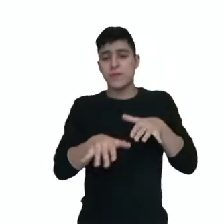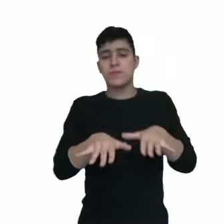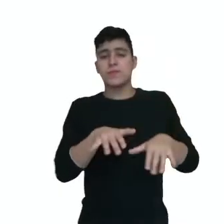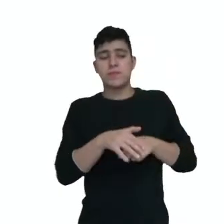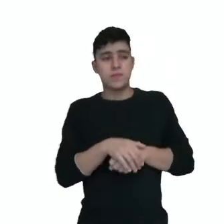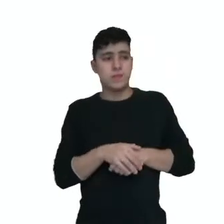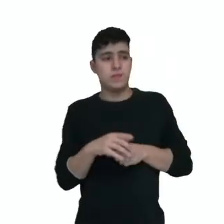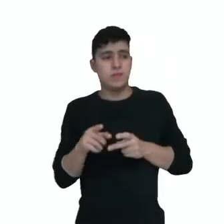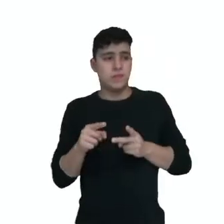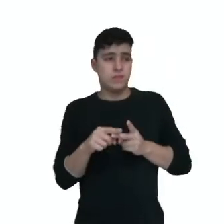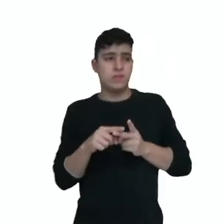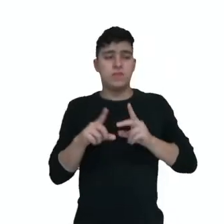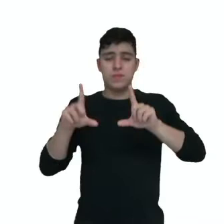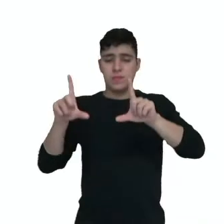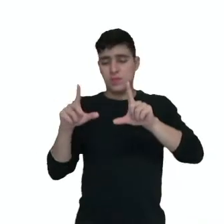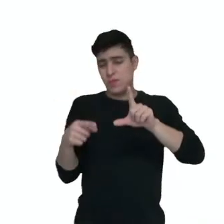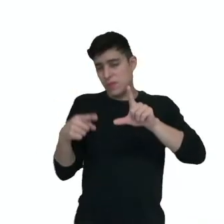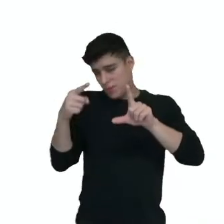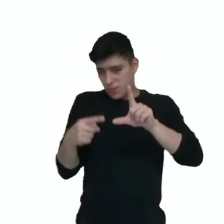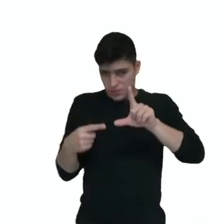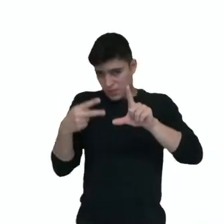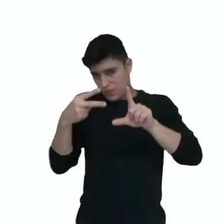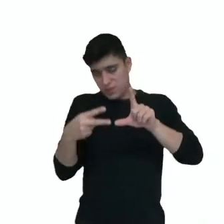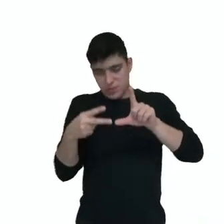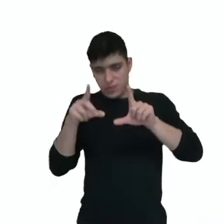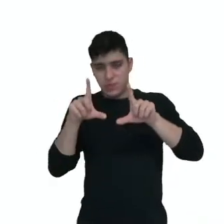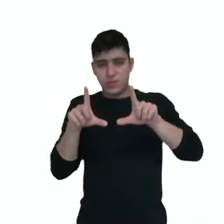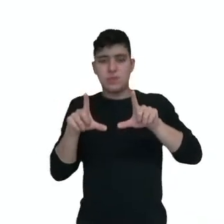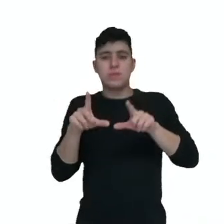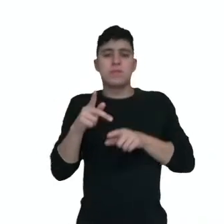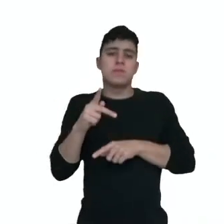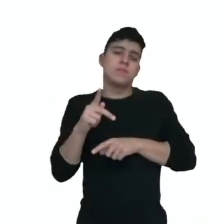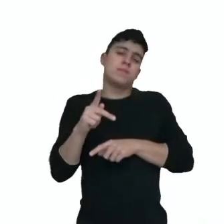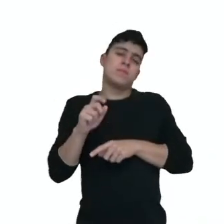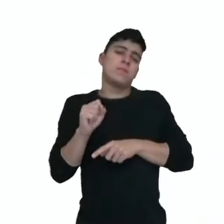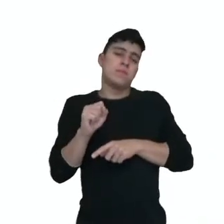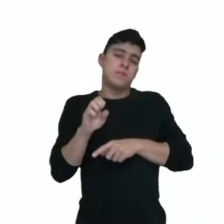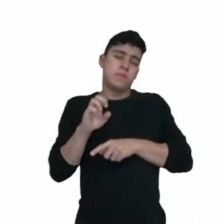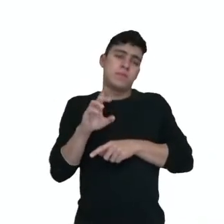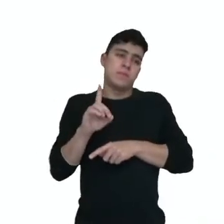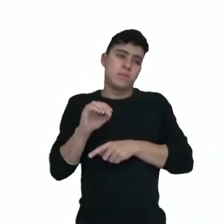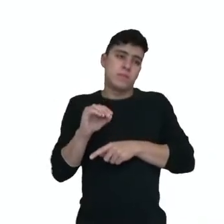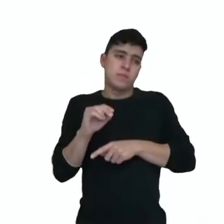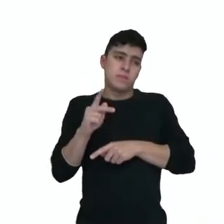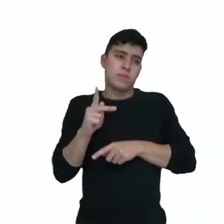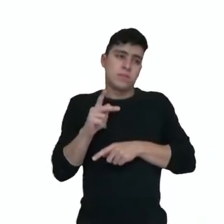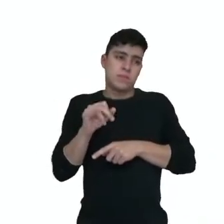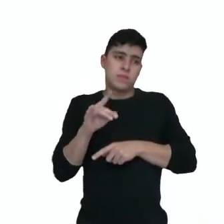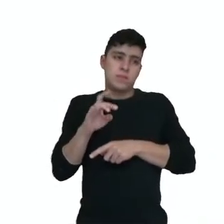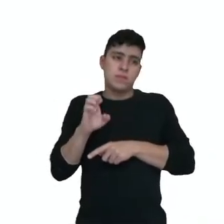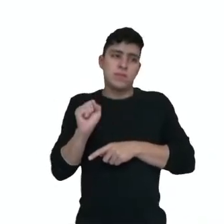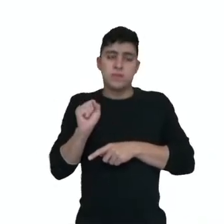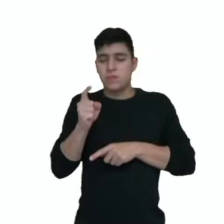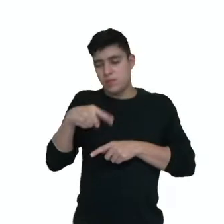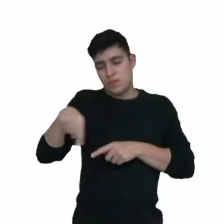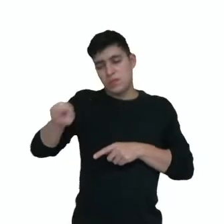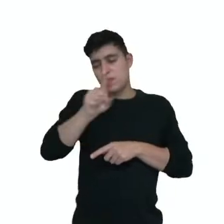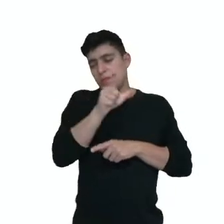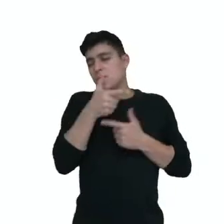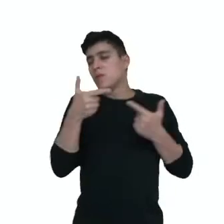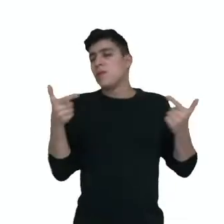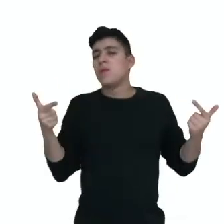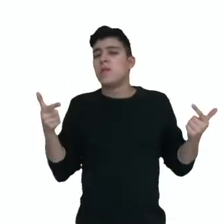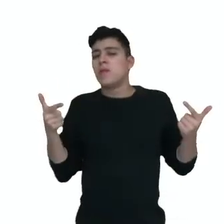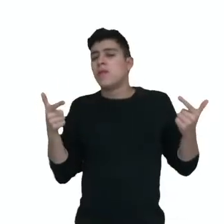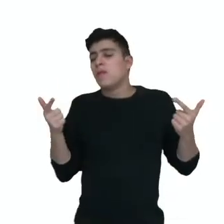Os sarcodíneos, né, são pseudópodes. O que são pseudópodes, né? É aqueles que não têm,